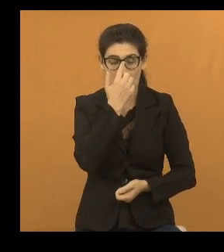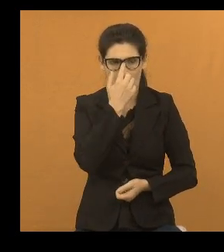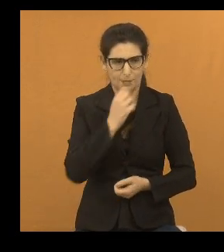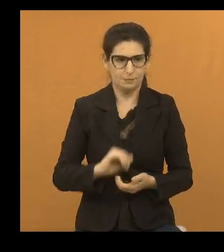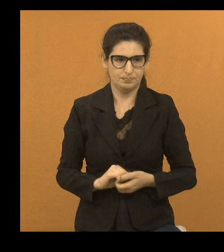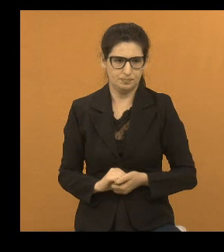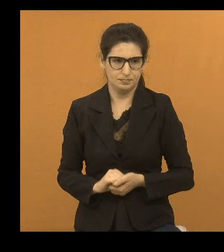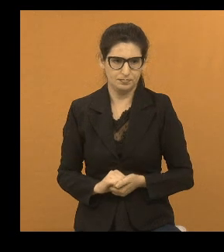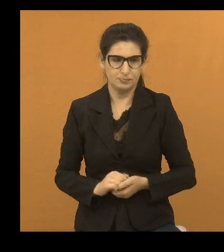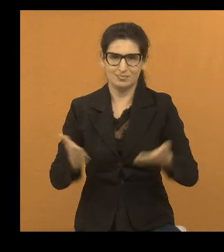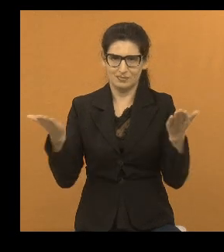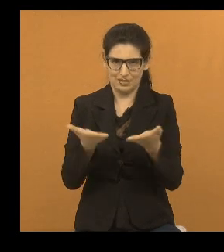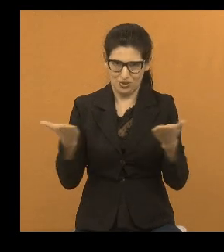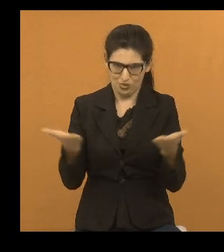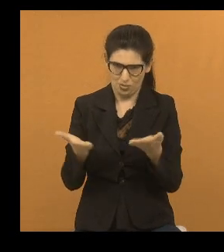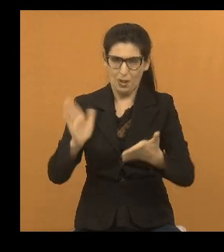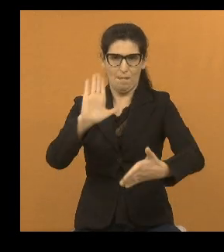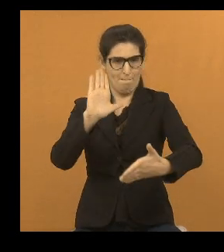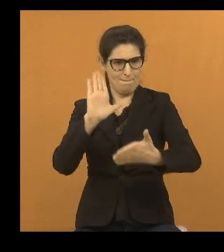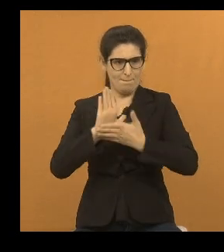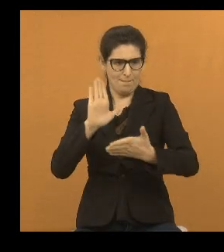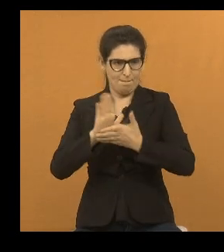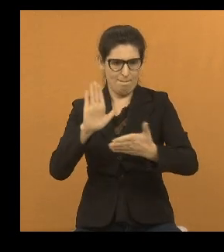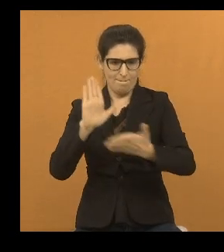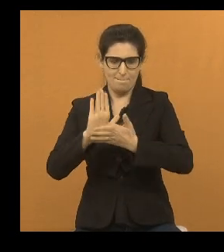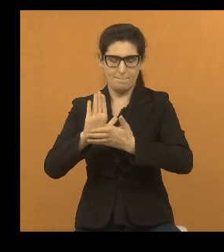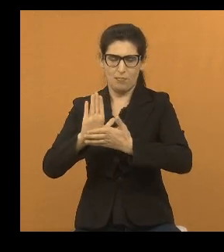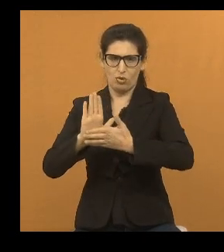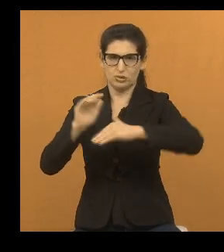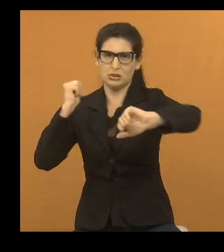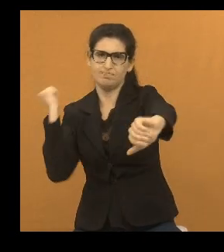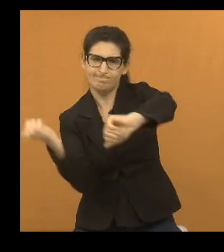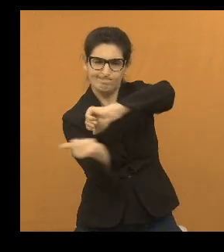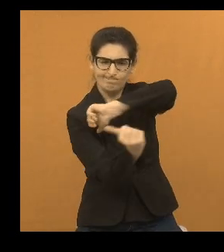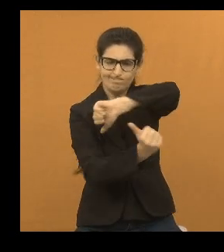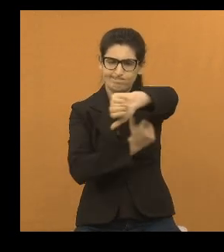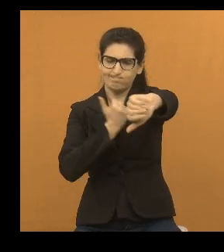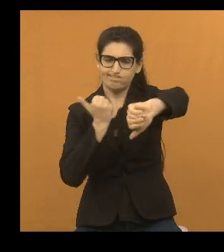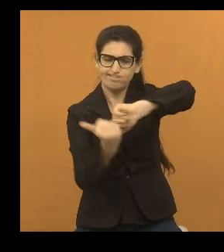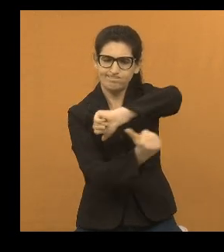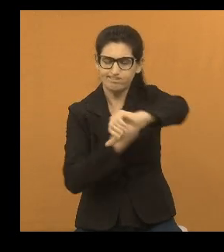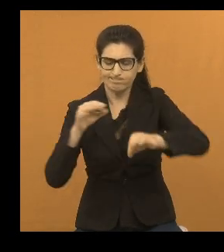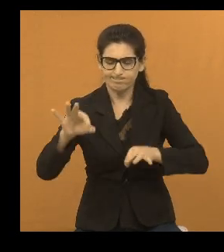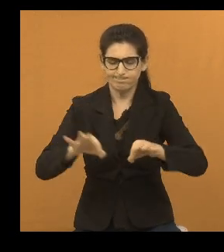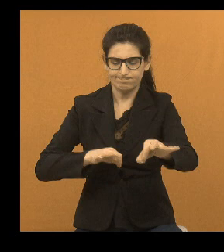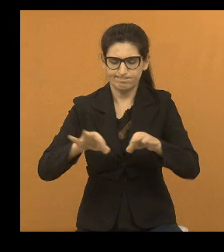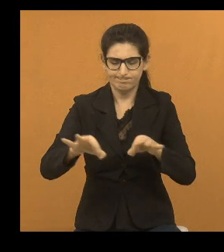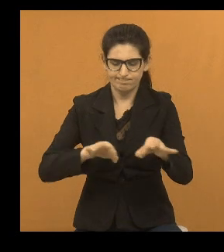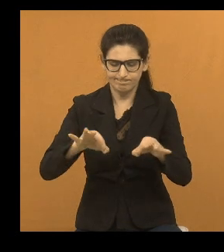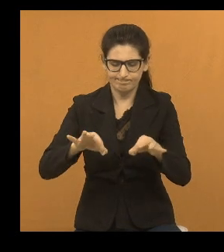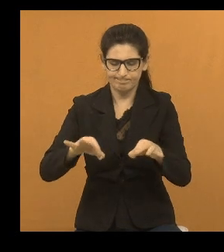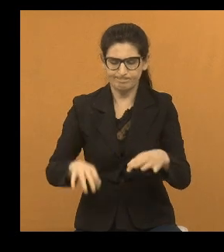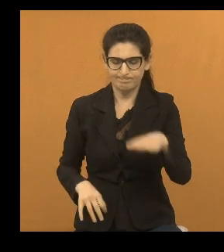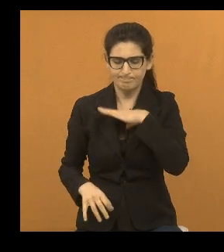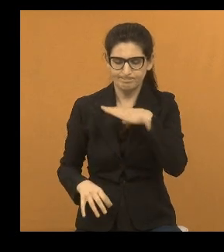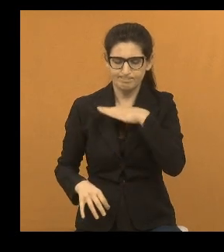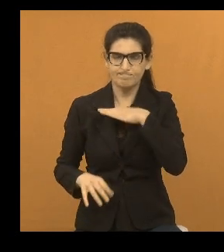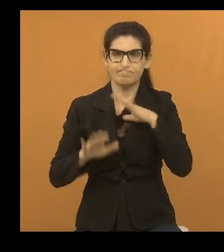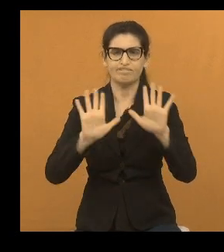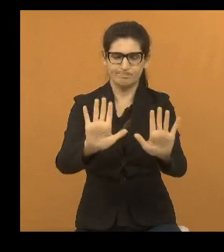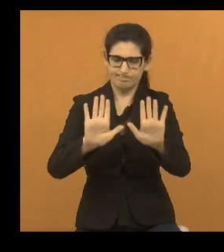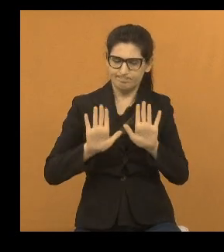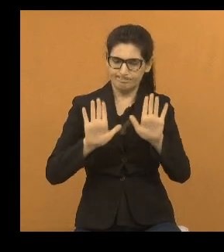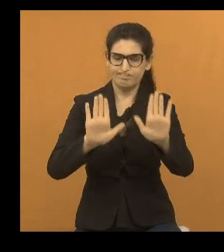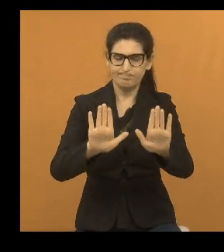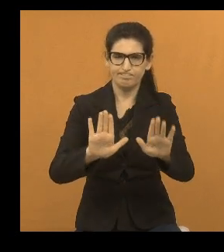A partir de agora, vamos apresentar algumas das propostas da alteração do plano diretor e, para a apresentação dessas propostas, foram consideradas quais